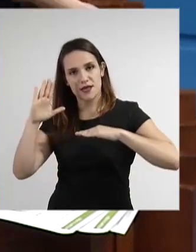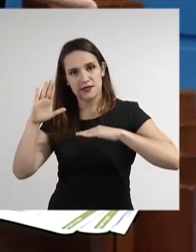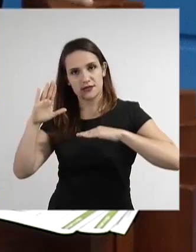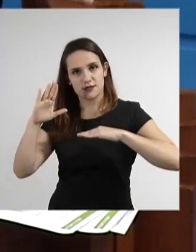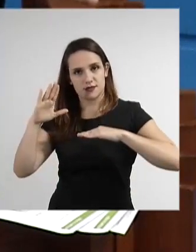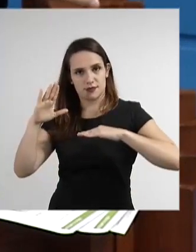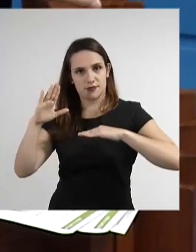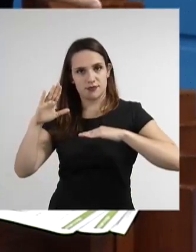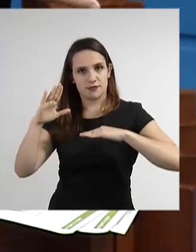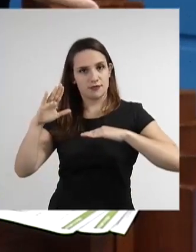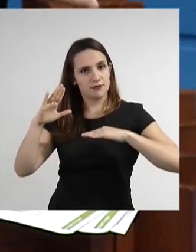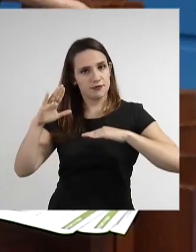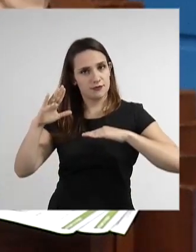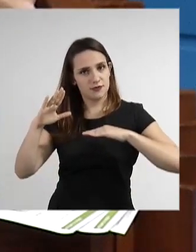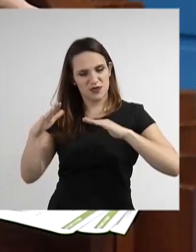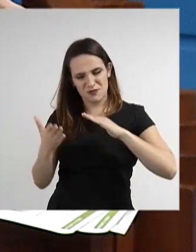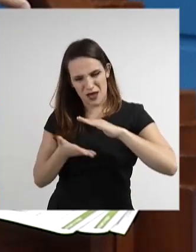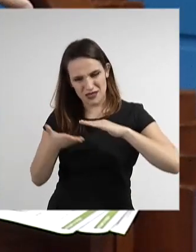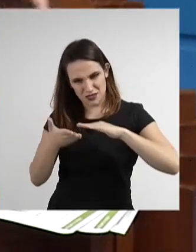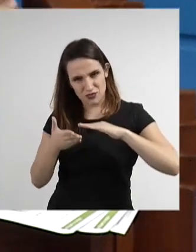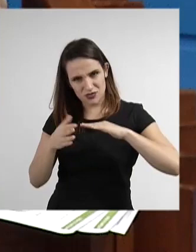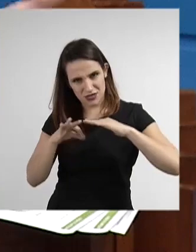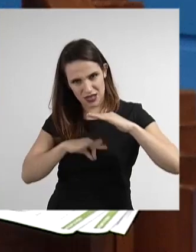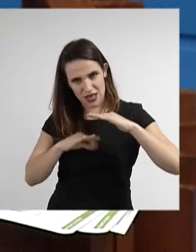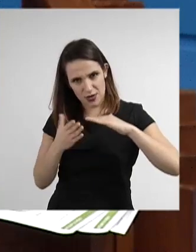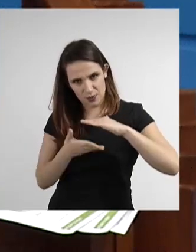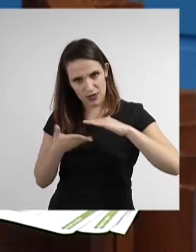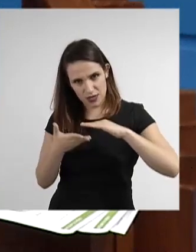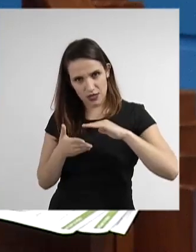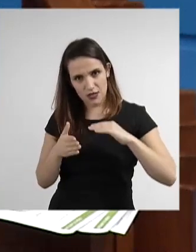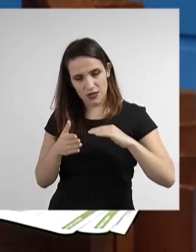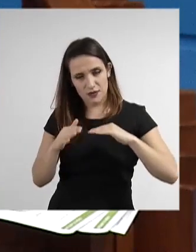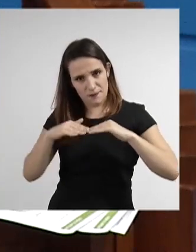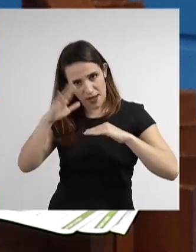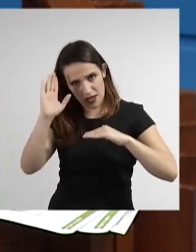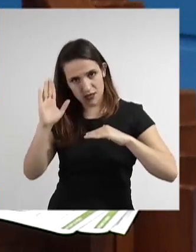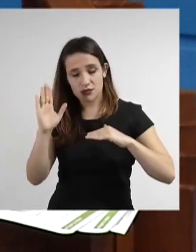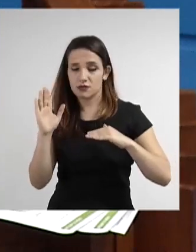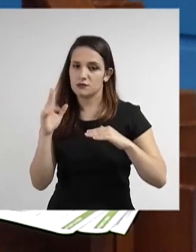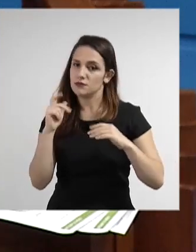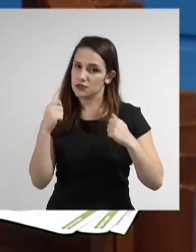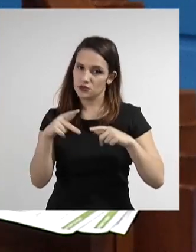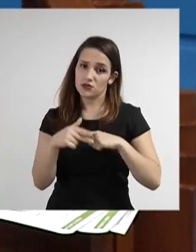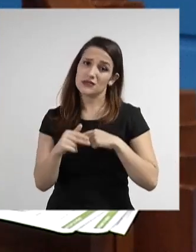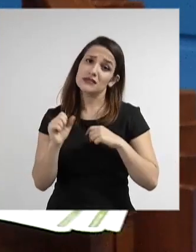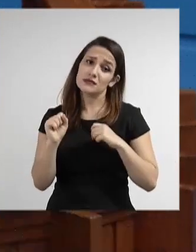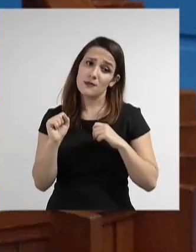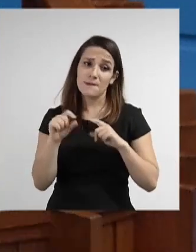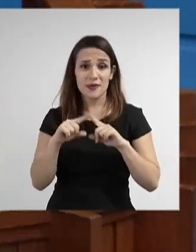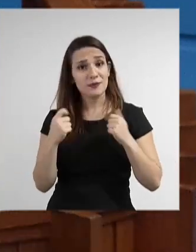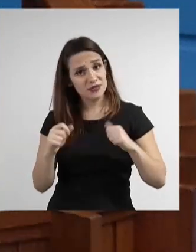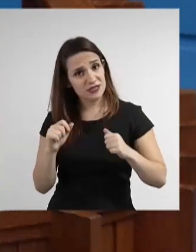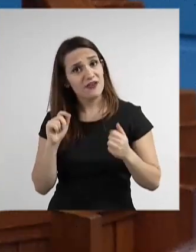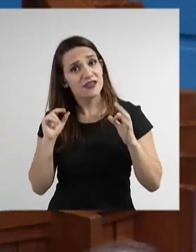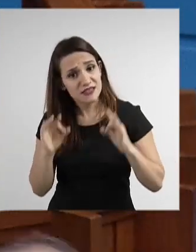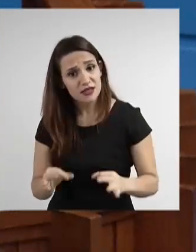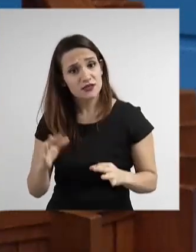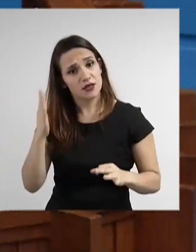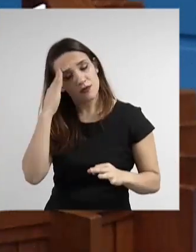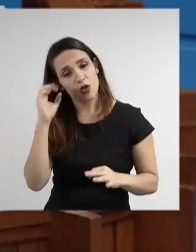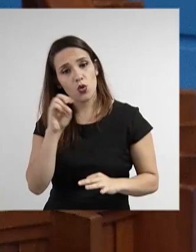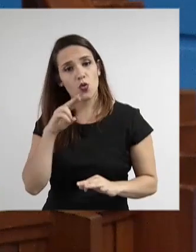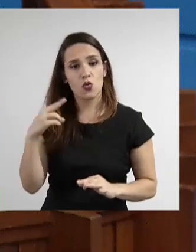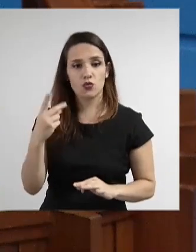recebendo, de fato deve ser excluído do programa. Mas nós precisamos saber de fato se está acontecendo isso ou não. Então era isso, senhor